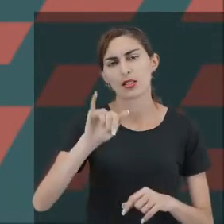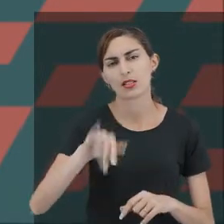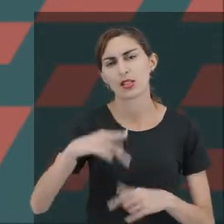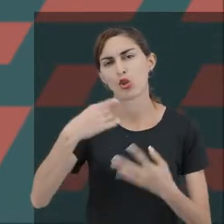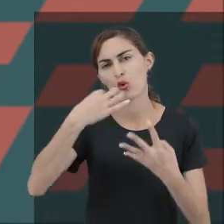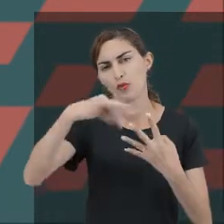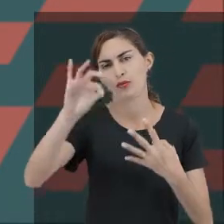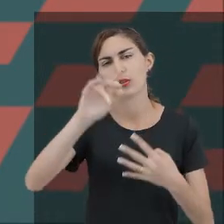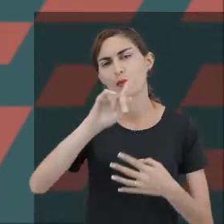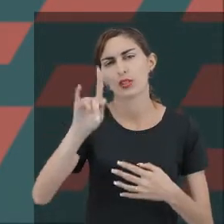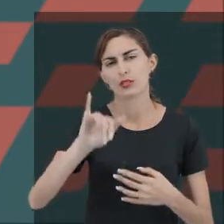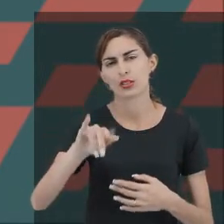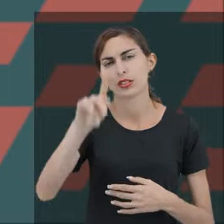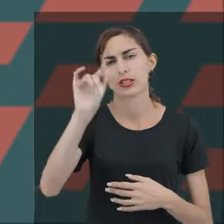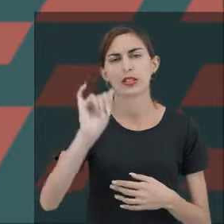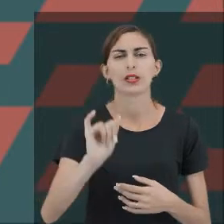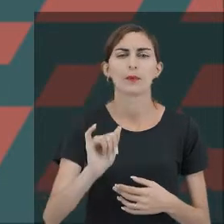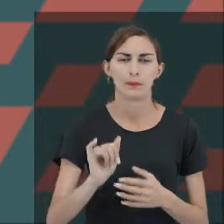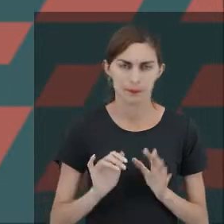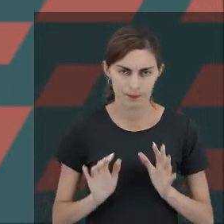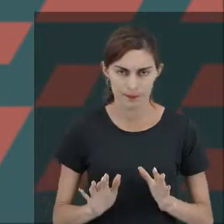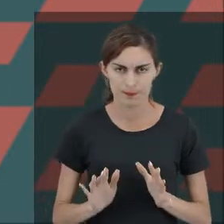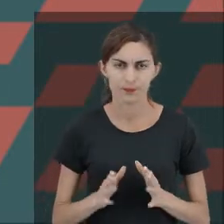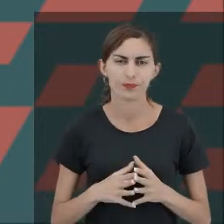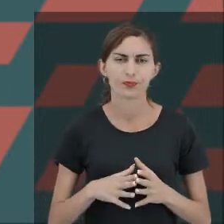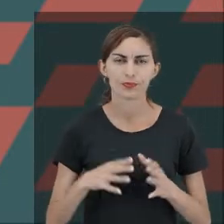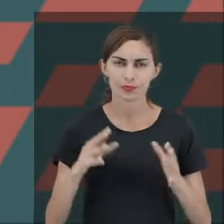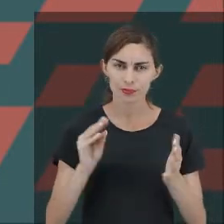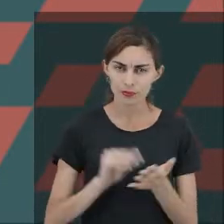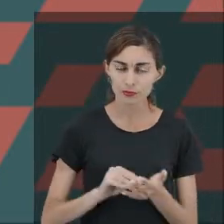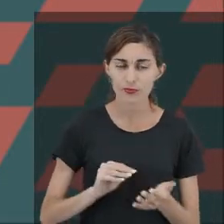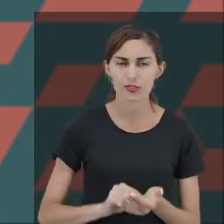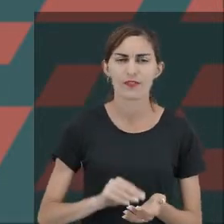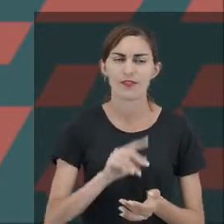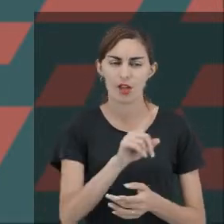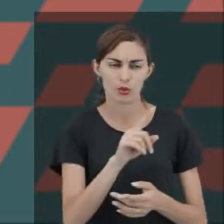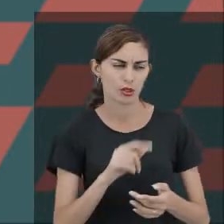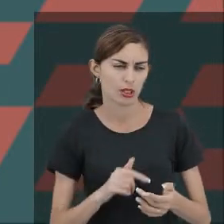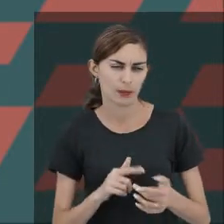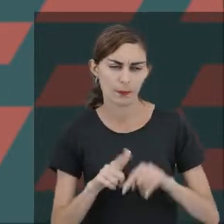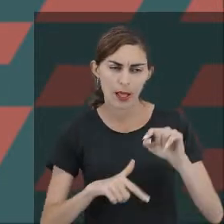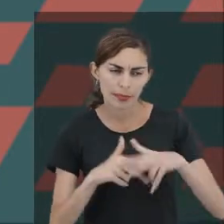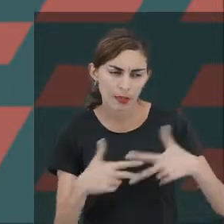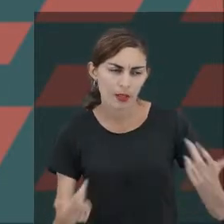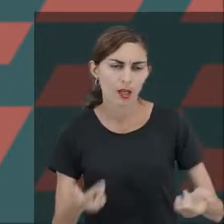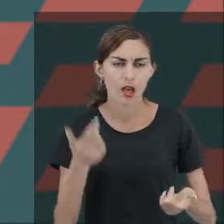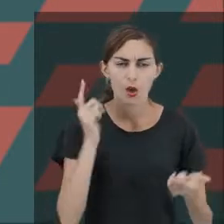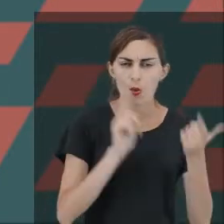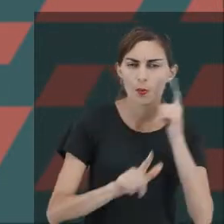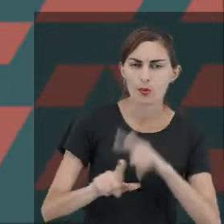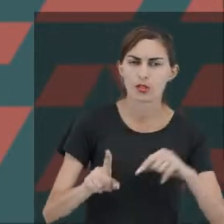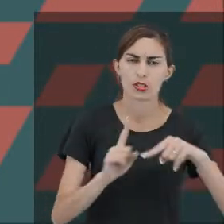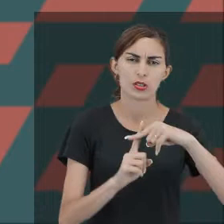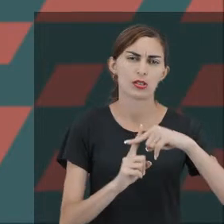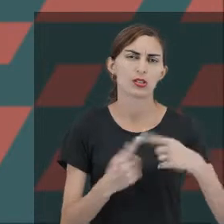suspeito e até confirmado. Então, o descartado é pela simples falta